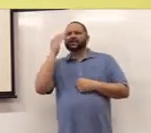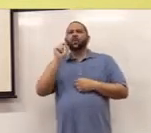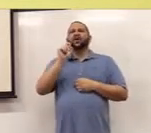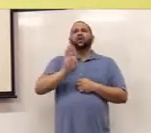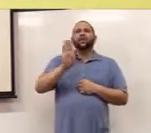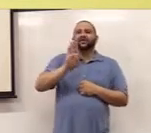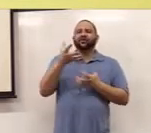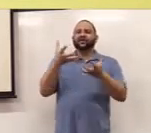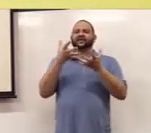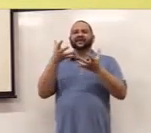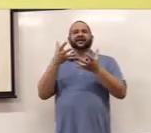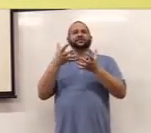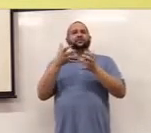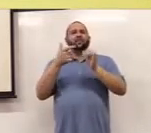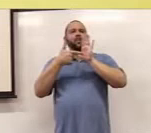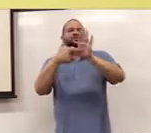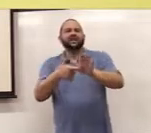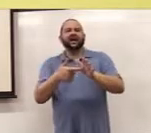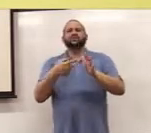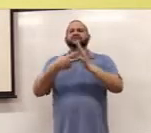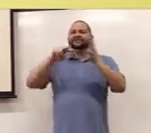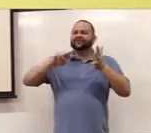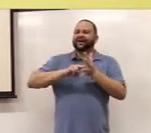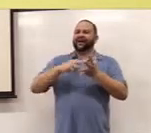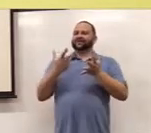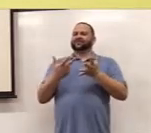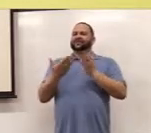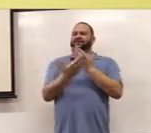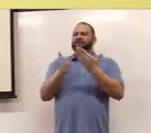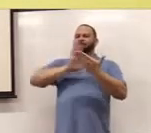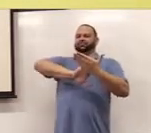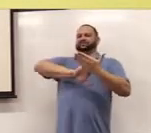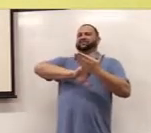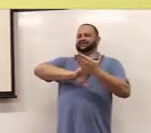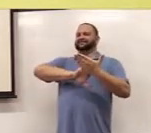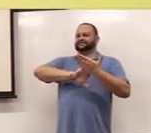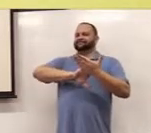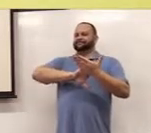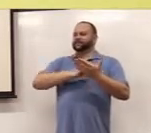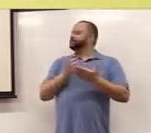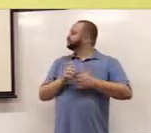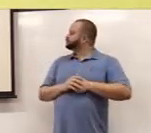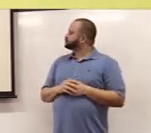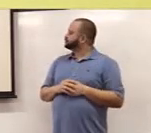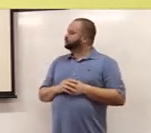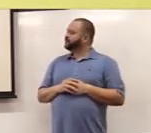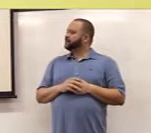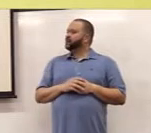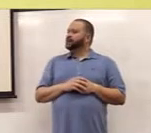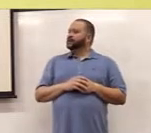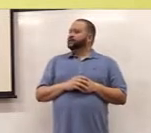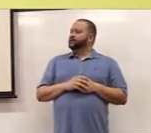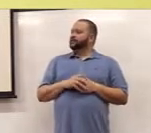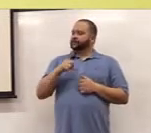gente nessa música. Né? E as primeiras análises, que não são feitas só para estudo musical, são da nona sinfonia. Uma